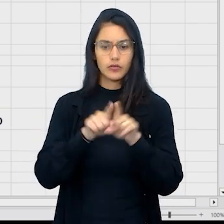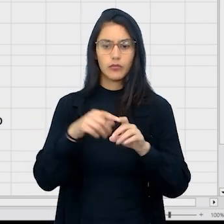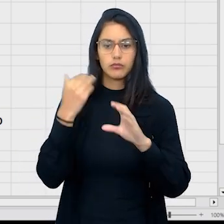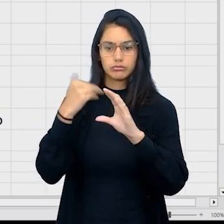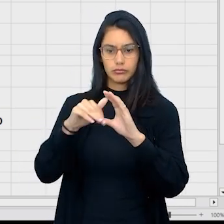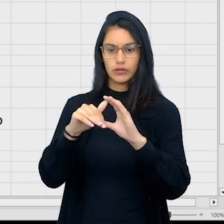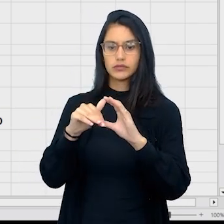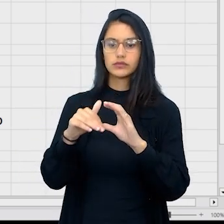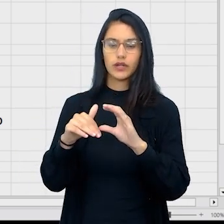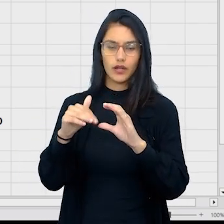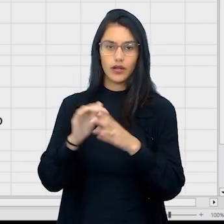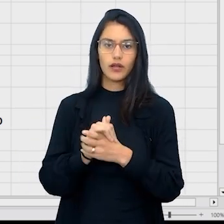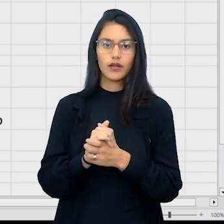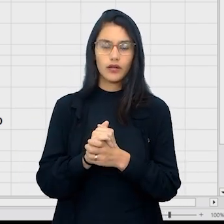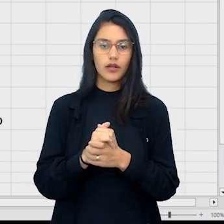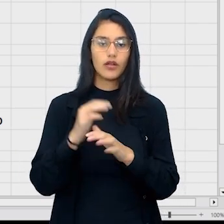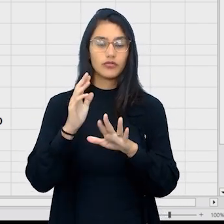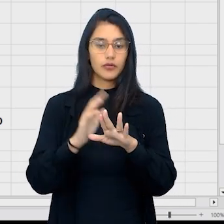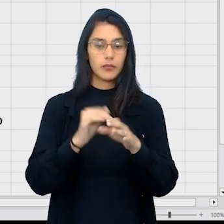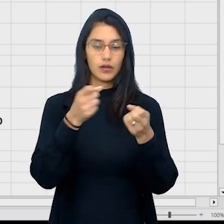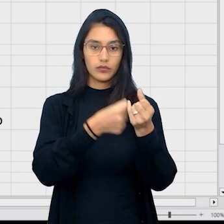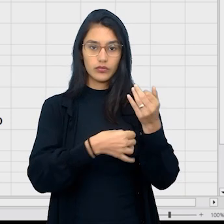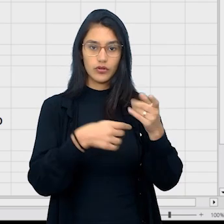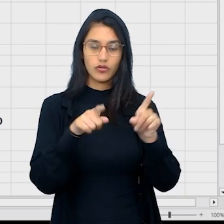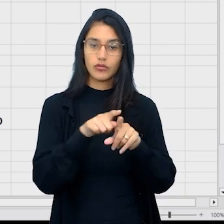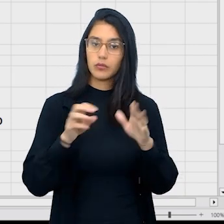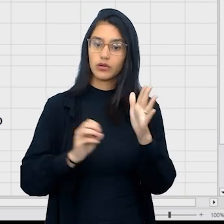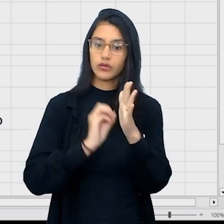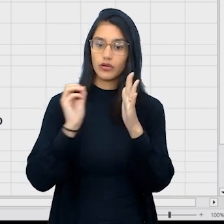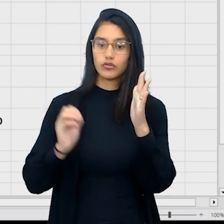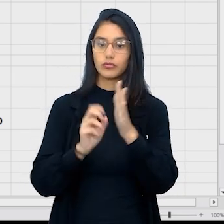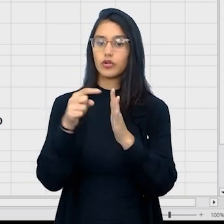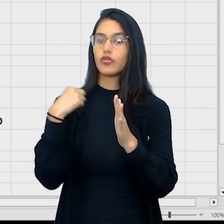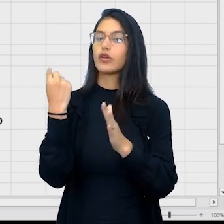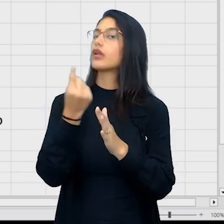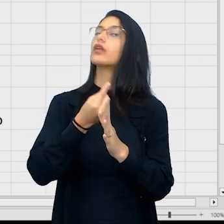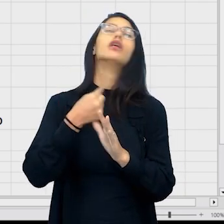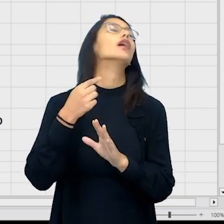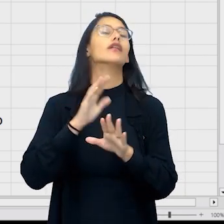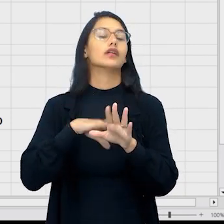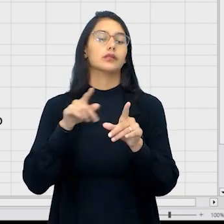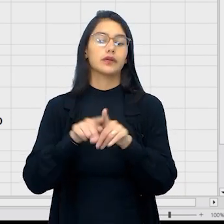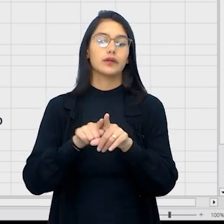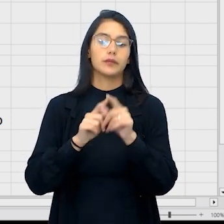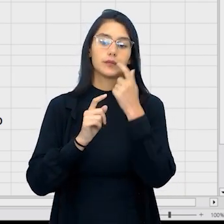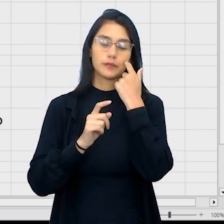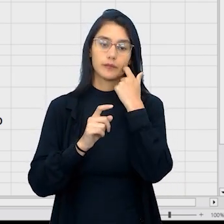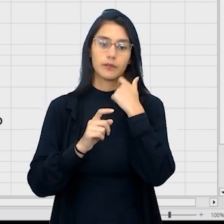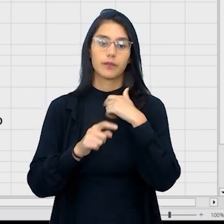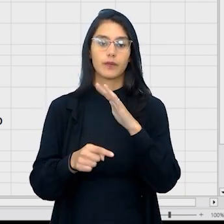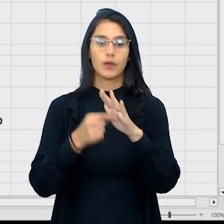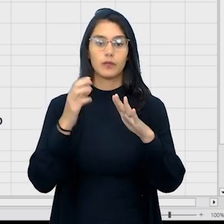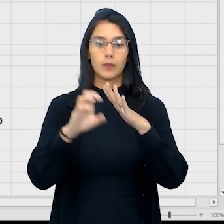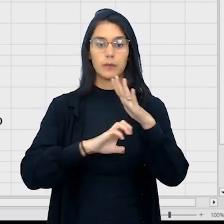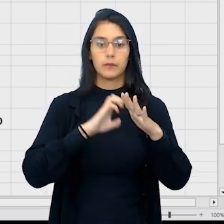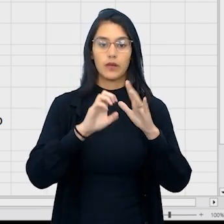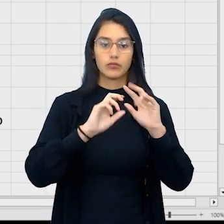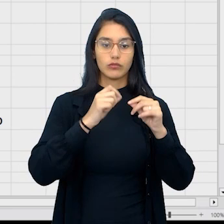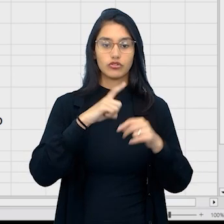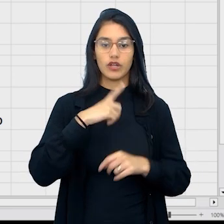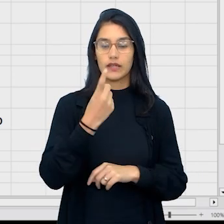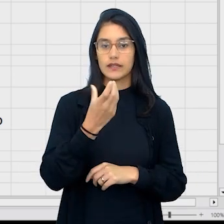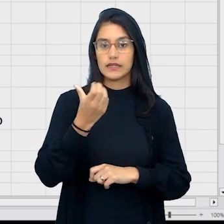mandar e-mail, pode me chamar aqui no chat do Centro de Mídias também, a gente resolve isso. Uma empresa de bombom tinha